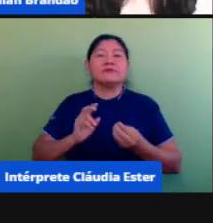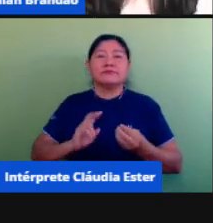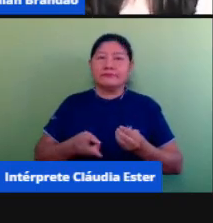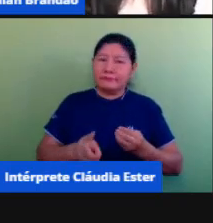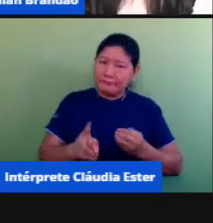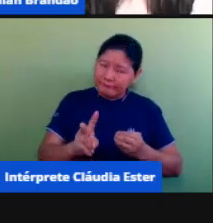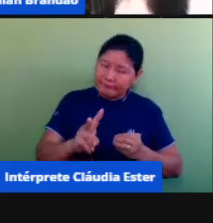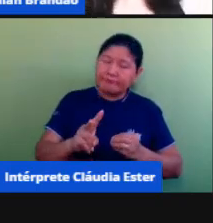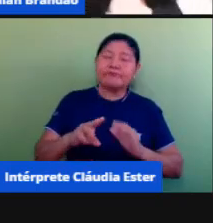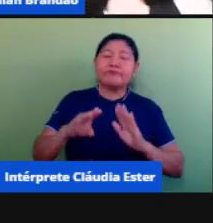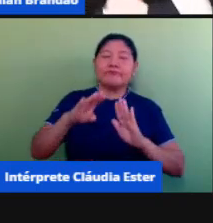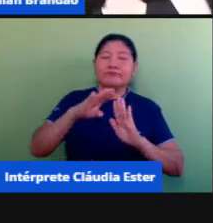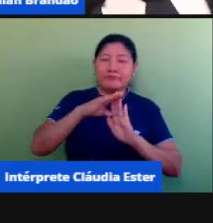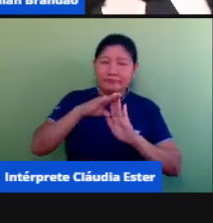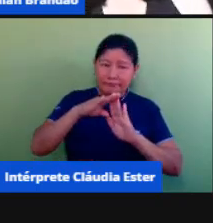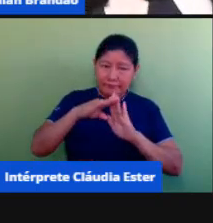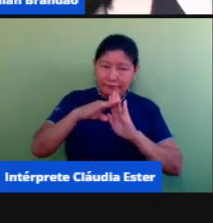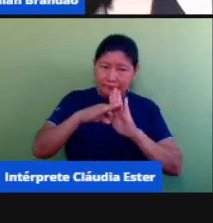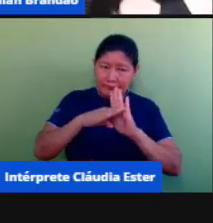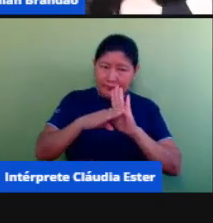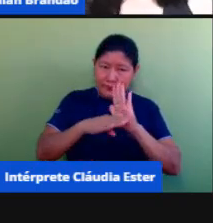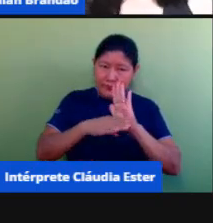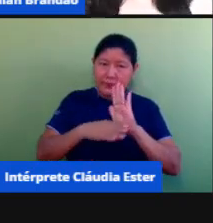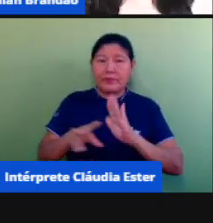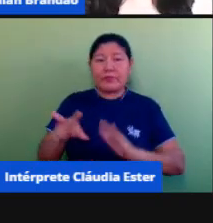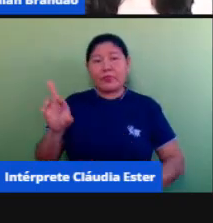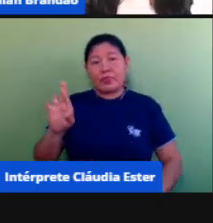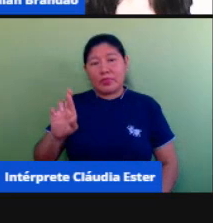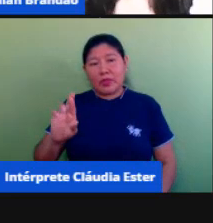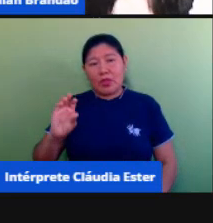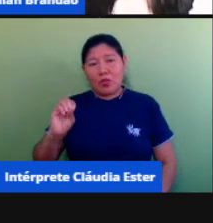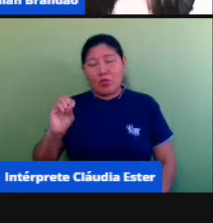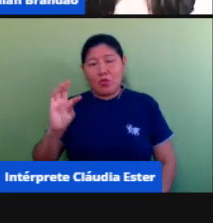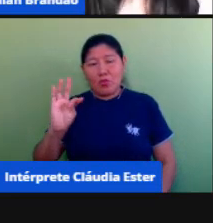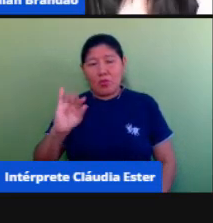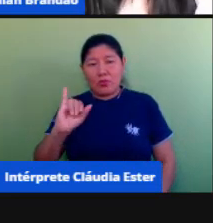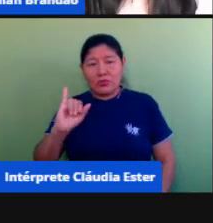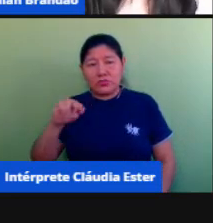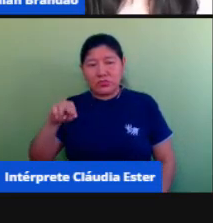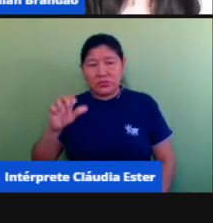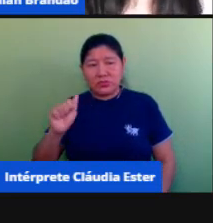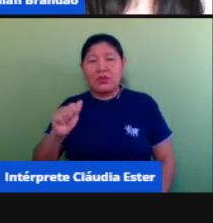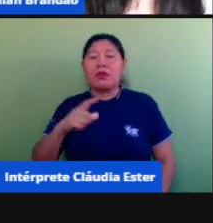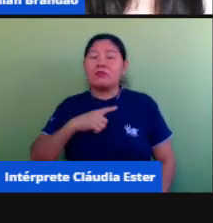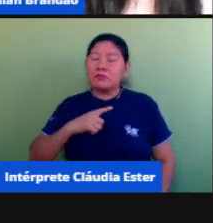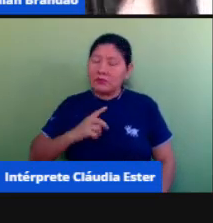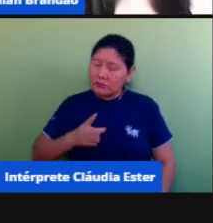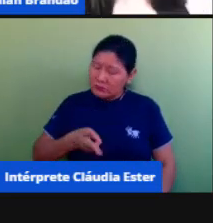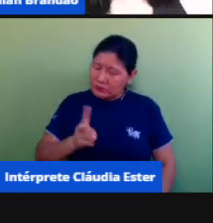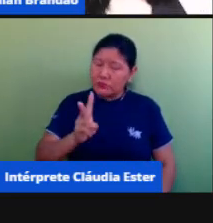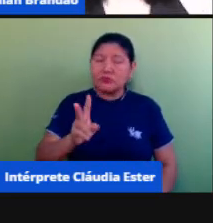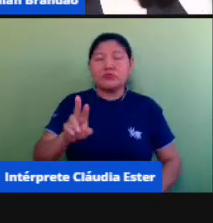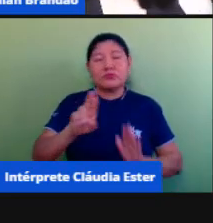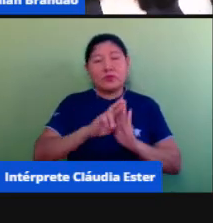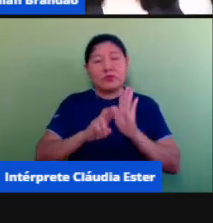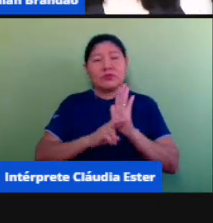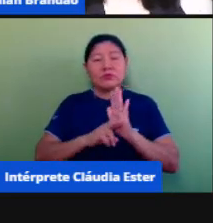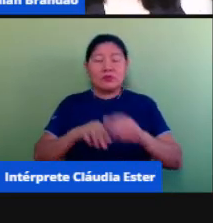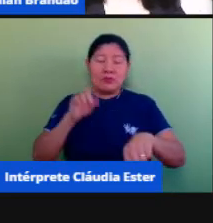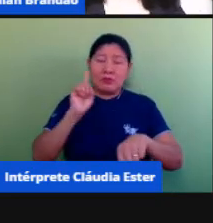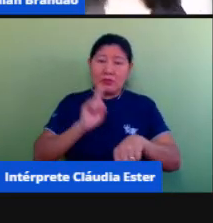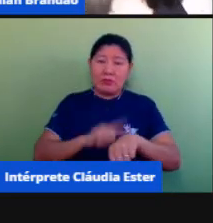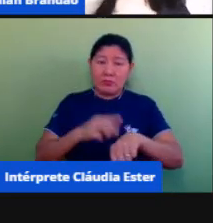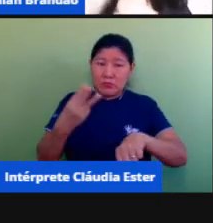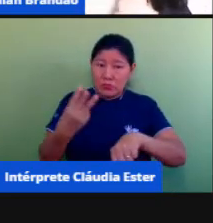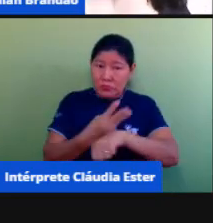é que funcionam os grupos de WhatsApp? 7 horas da manhã o grupo é aberto pelo próprio docente e ele direciona a